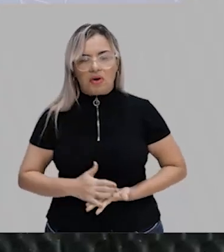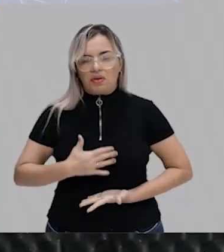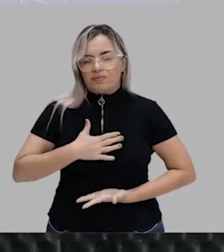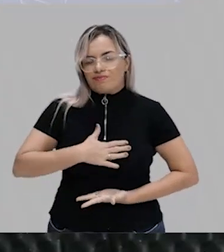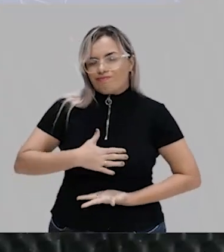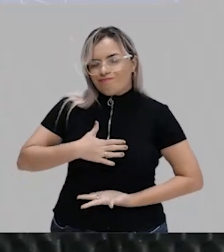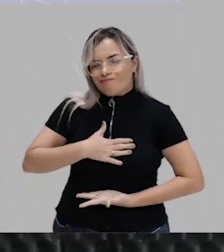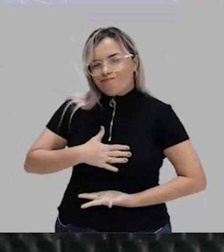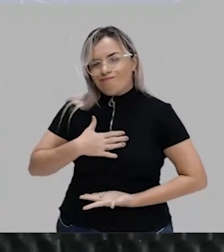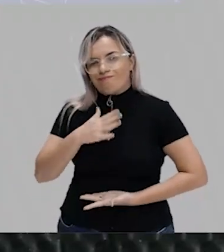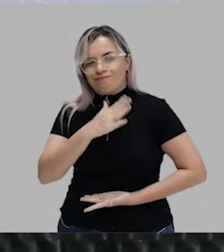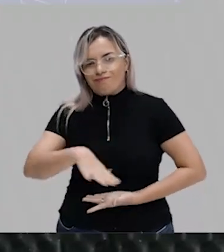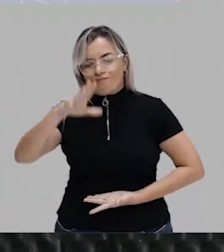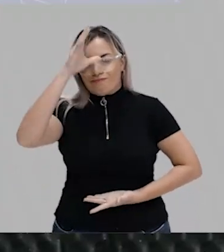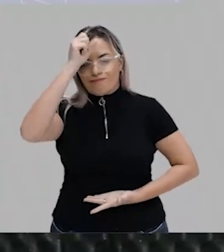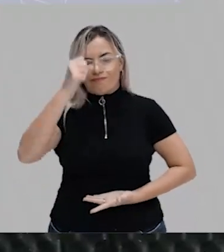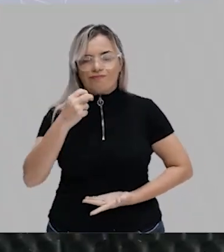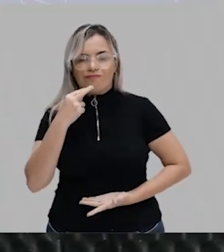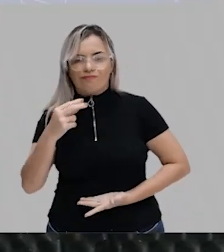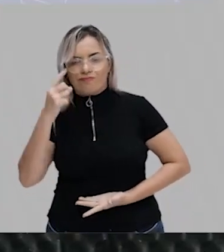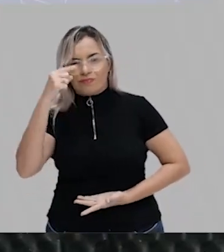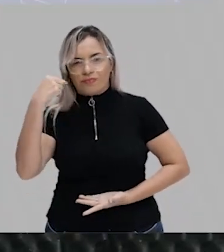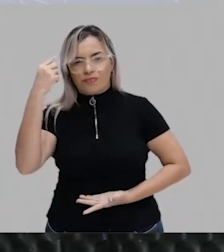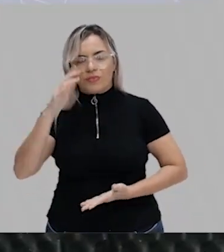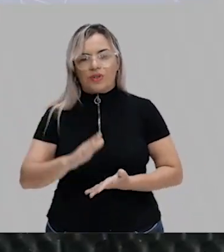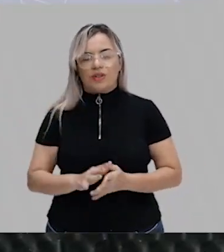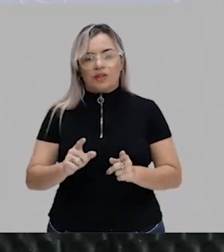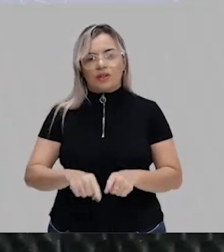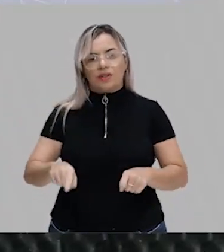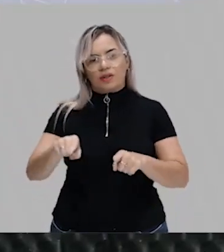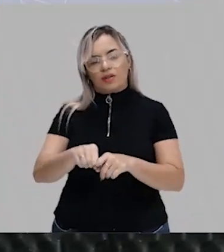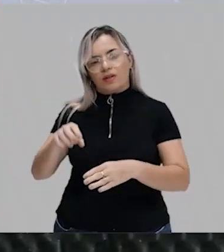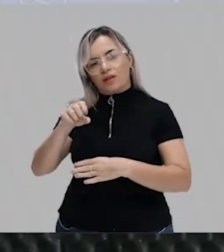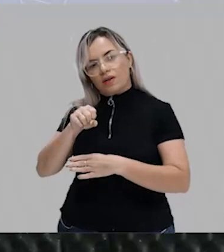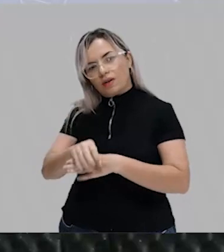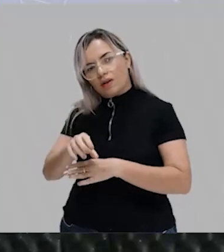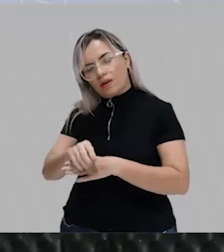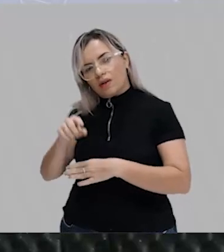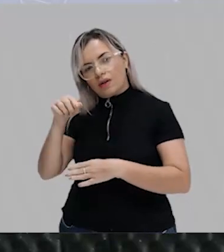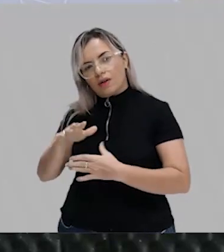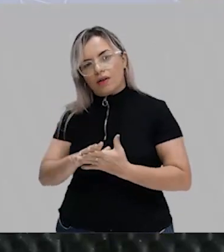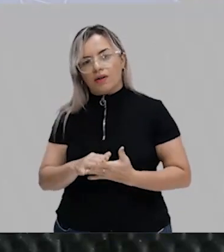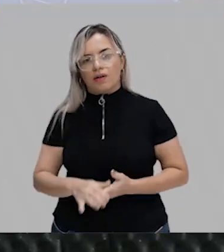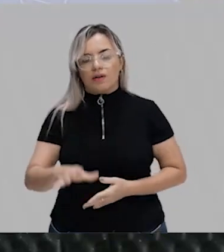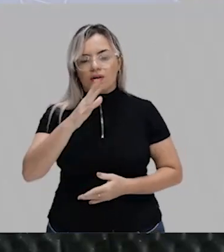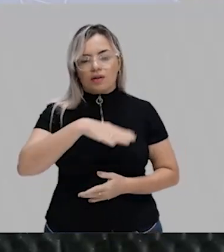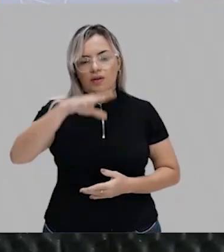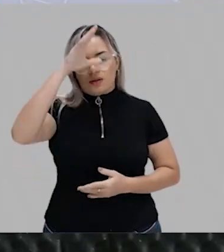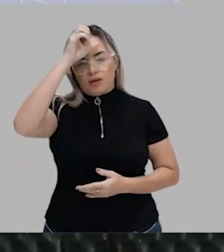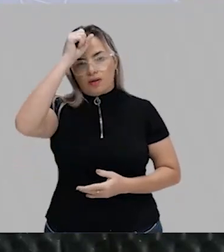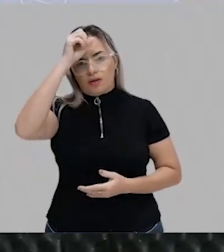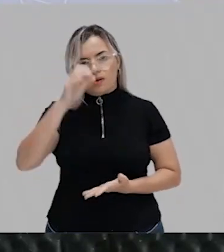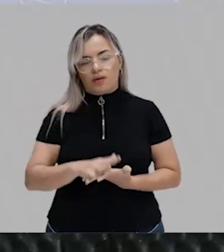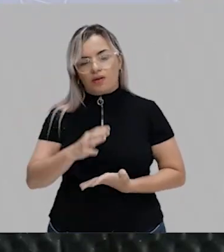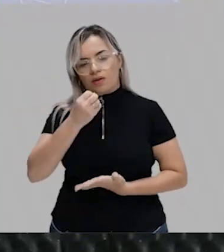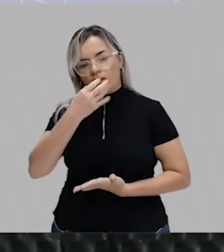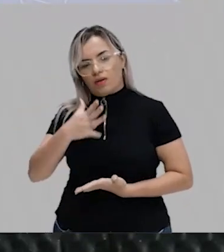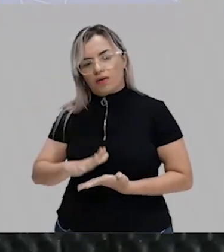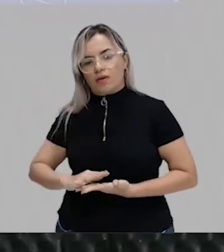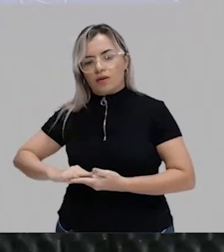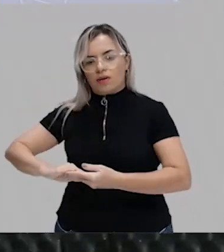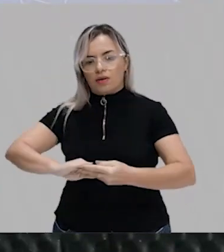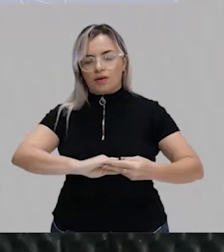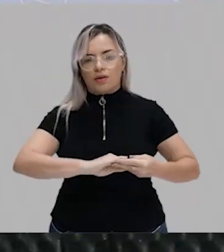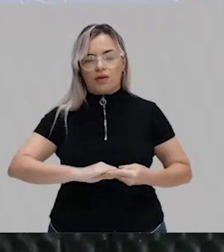você aprender o idioma. Uma outra coisa que eu sugiro para vocês, para aprender bem essa questão de